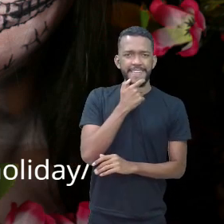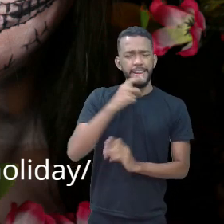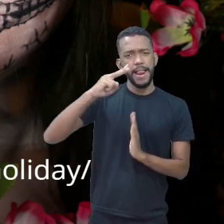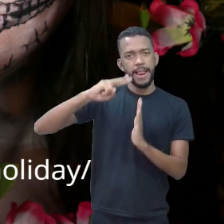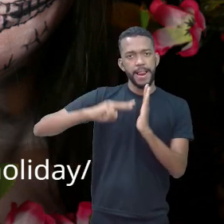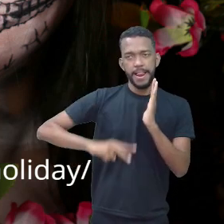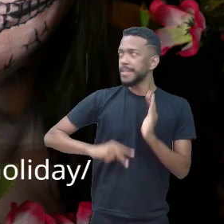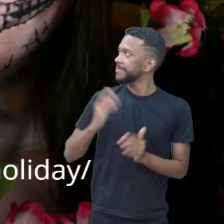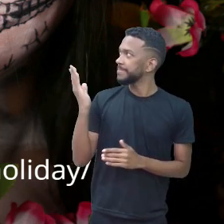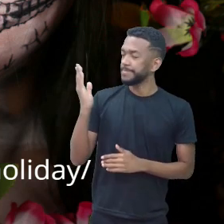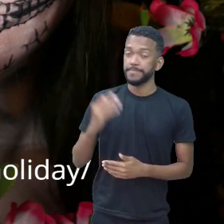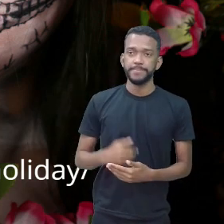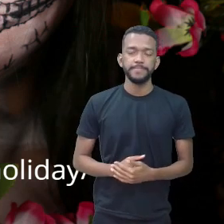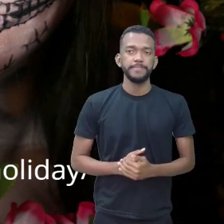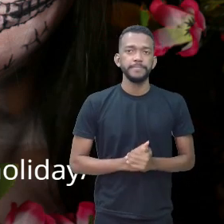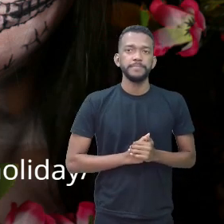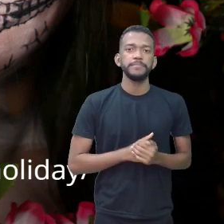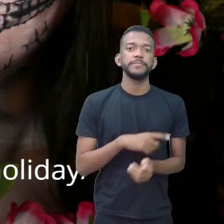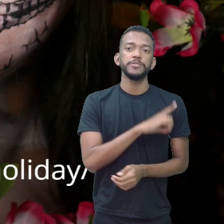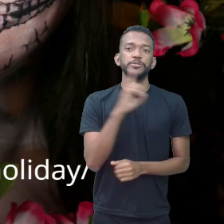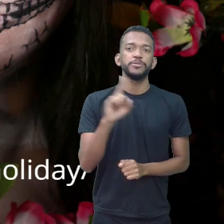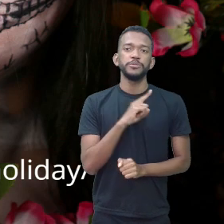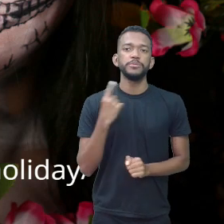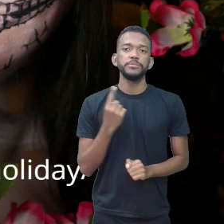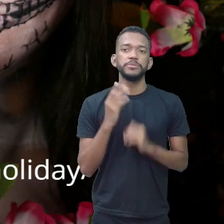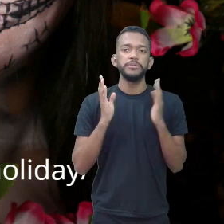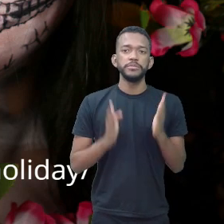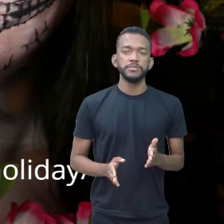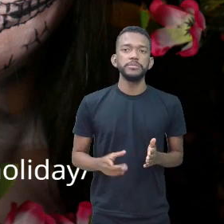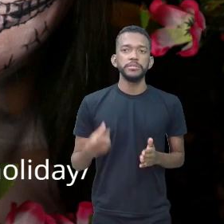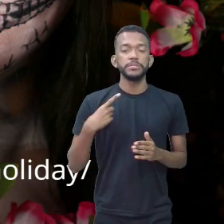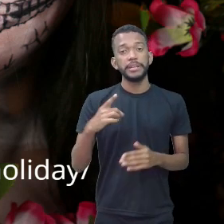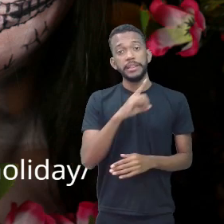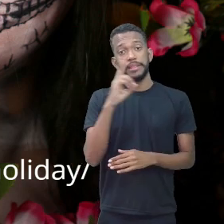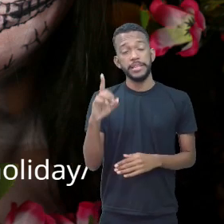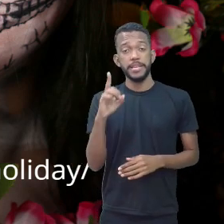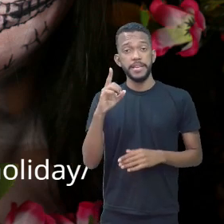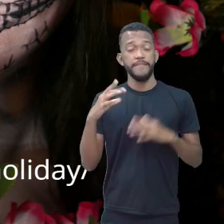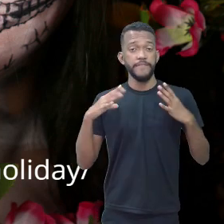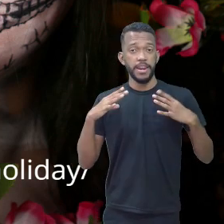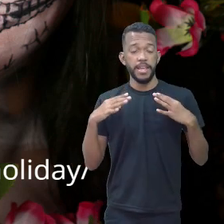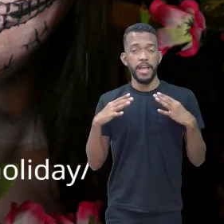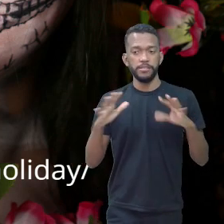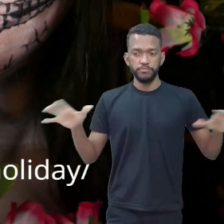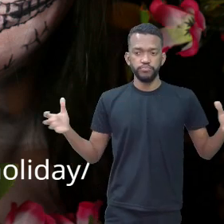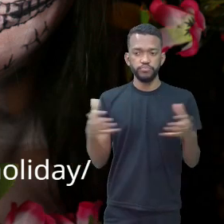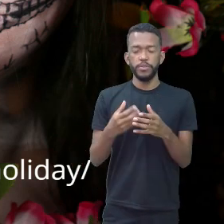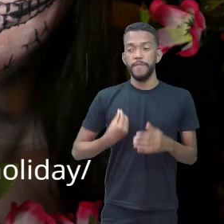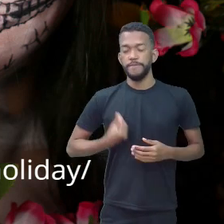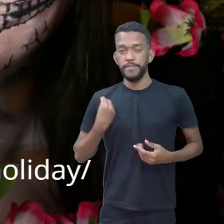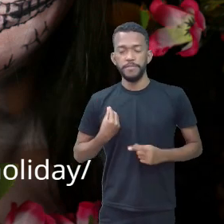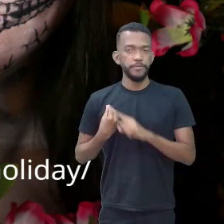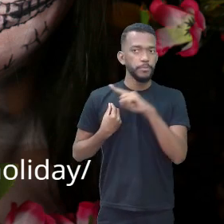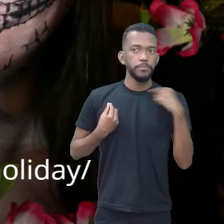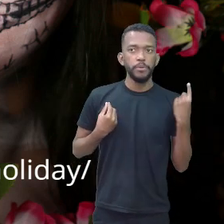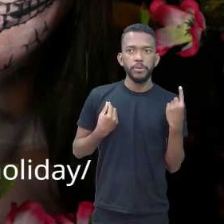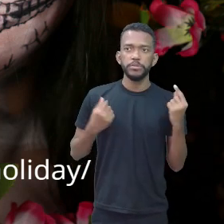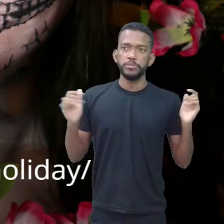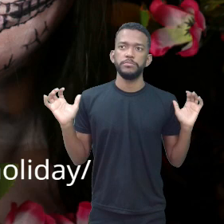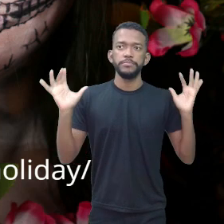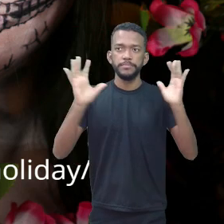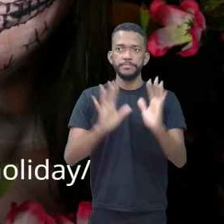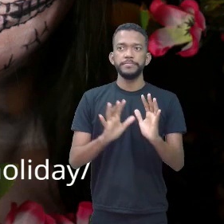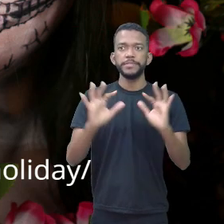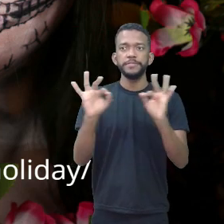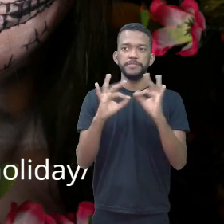have passed. Ou seja, o Dia dos Mortos são 2 dias, feriados de 2 dias, que reúne vivos e mortos, né? Os